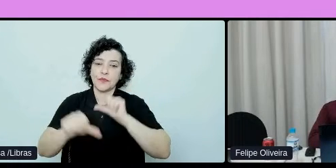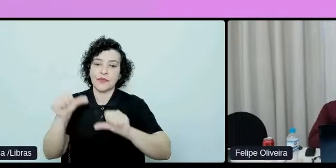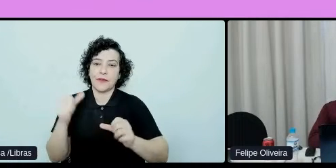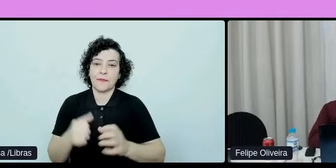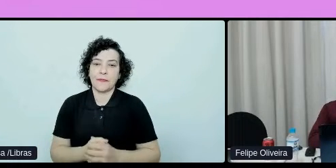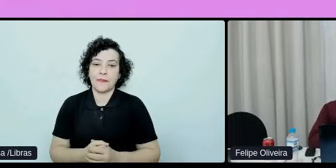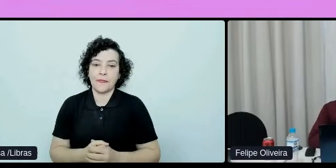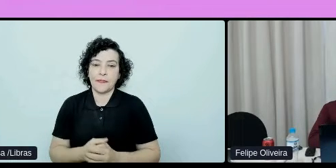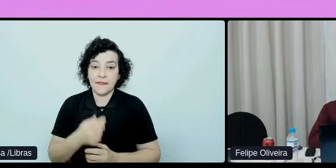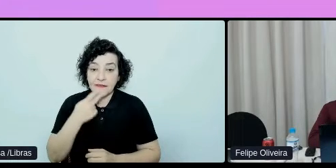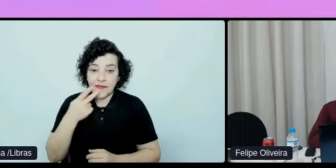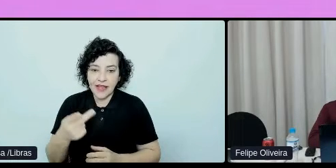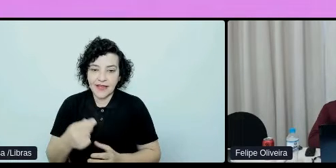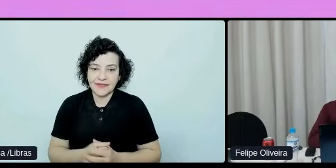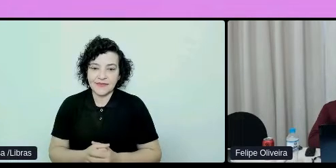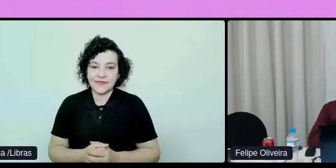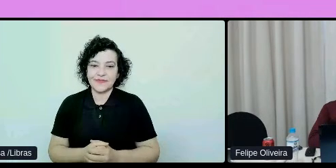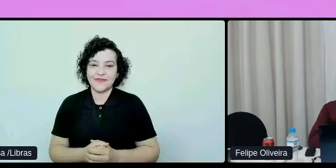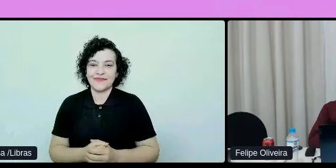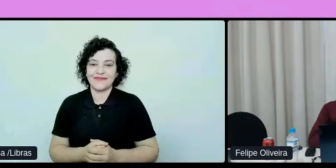Quer falar alguma coisa?